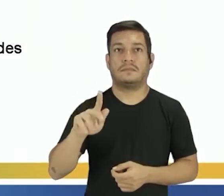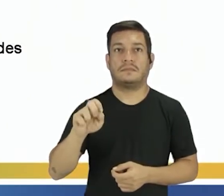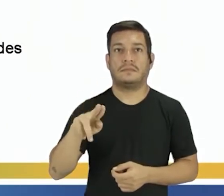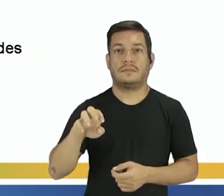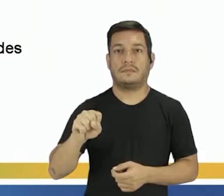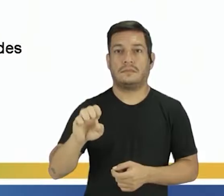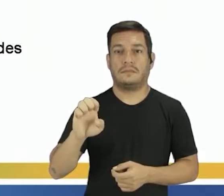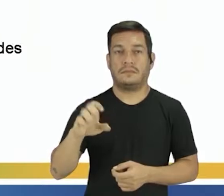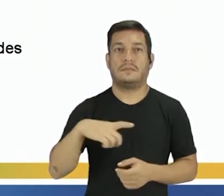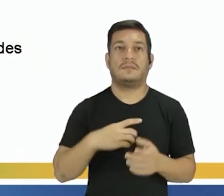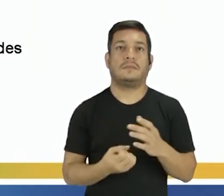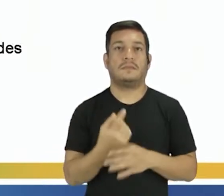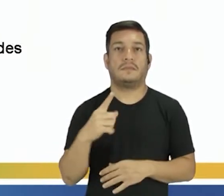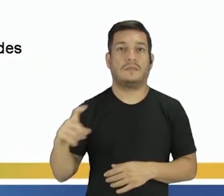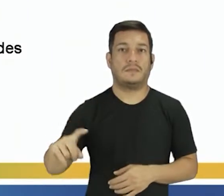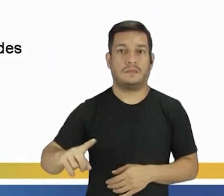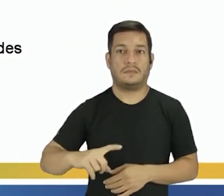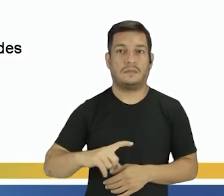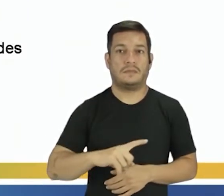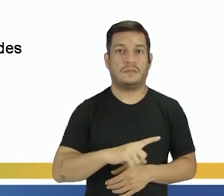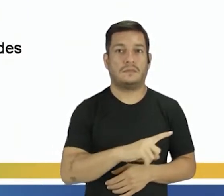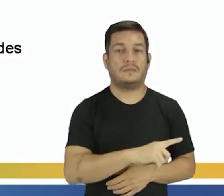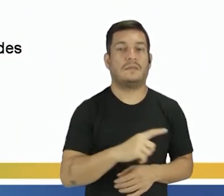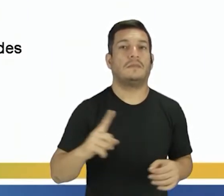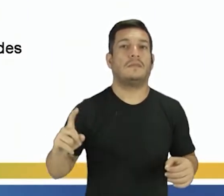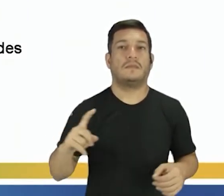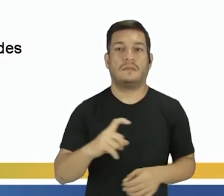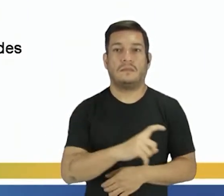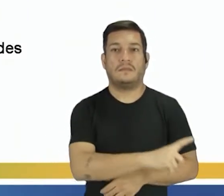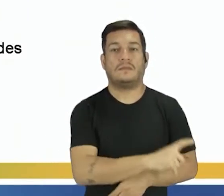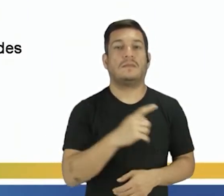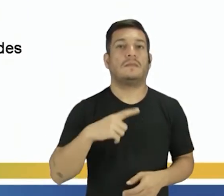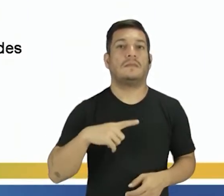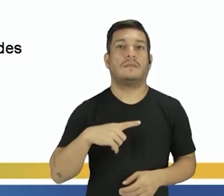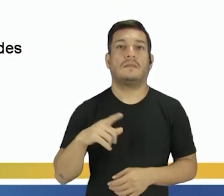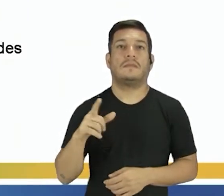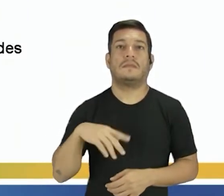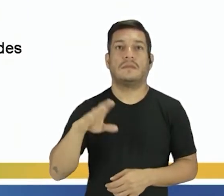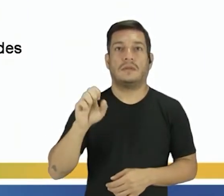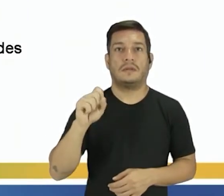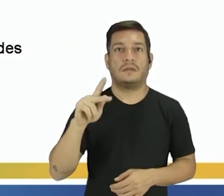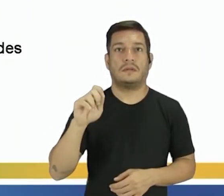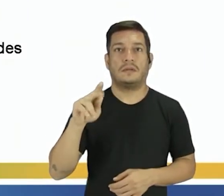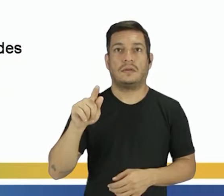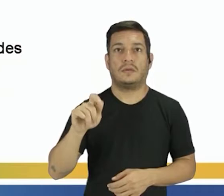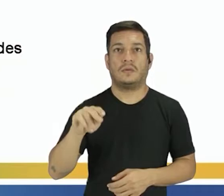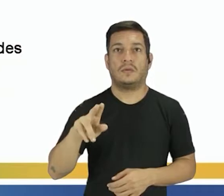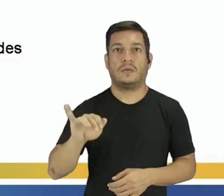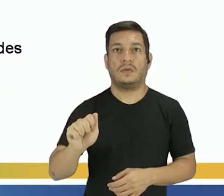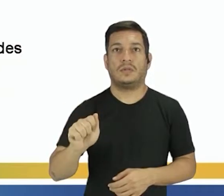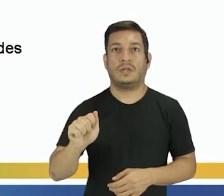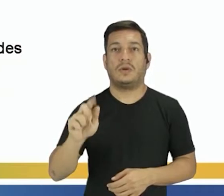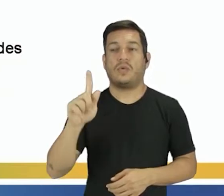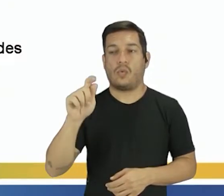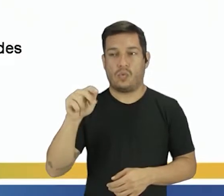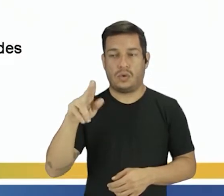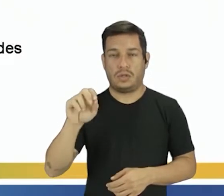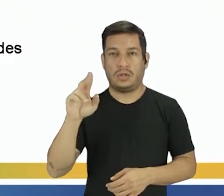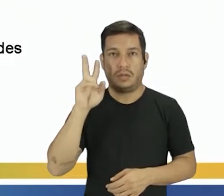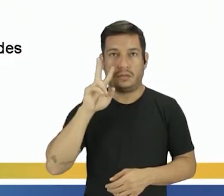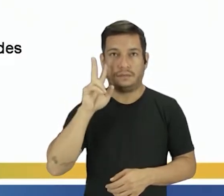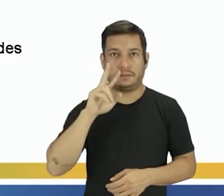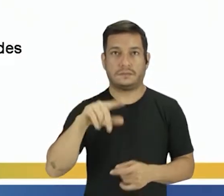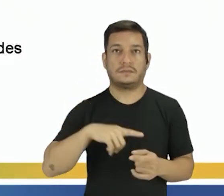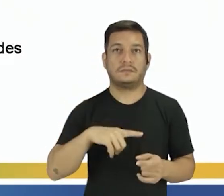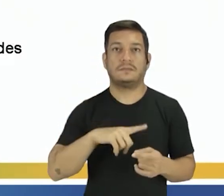vai dar origem aos espermatozoides, Então, nós temos a espermatogônia, lembre muito desse final, gônia.